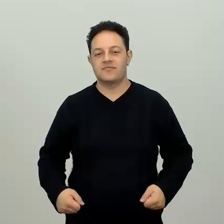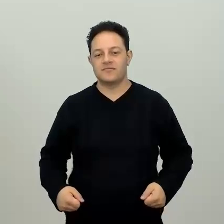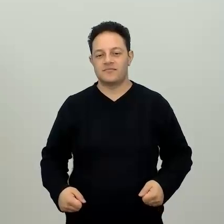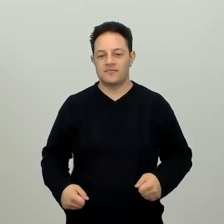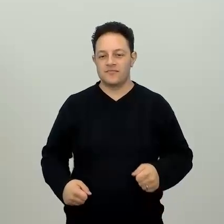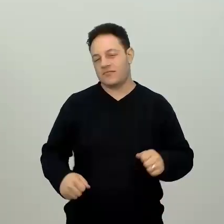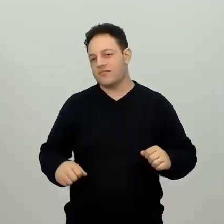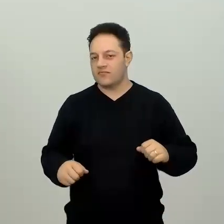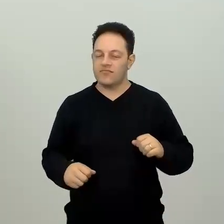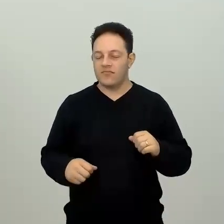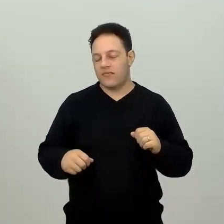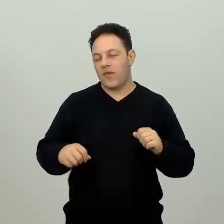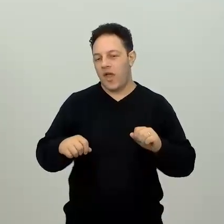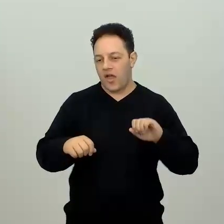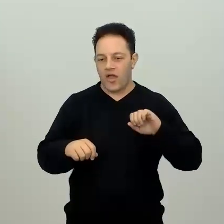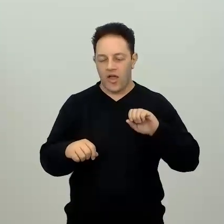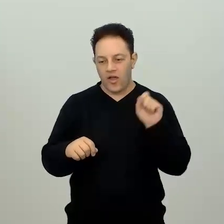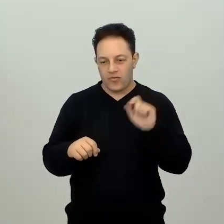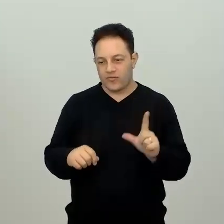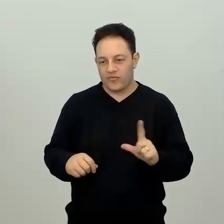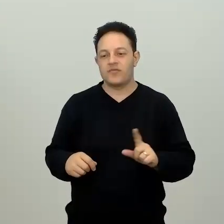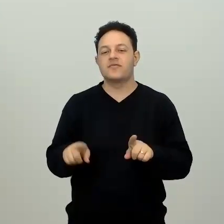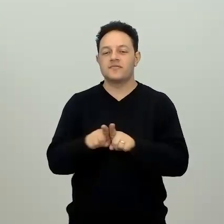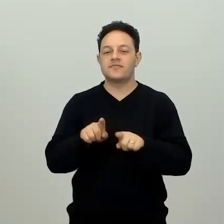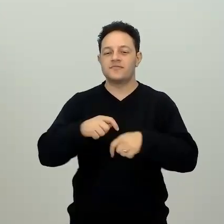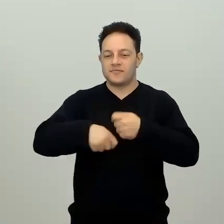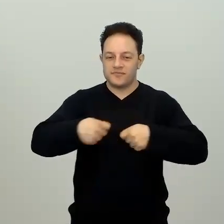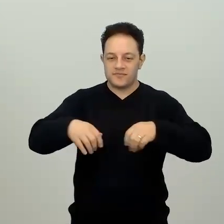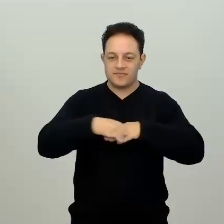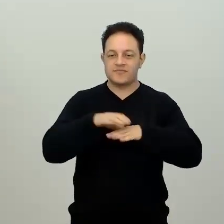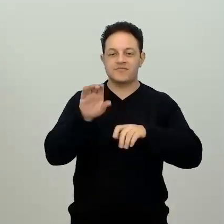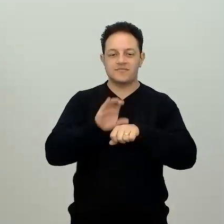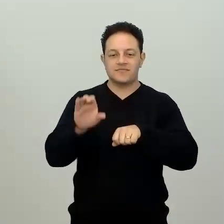um moletom azul e um tênis cinza.